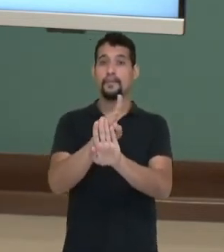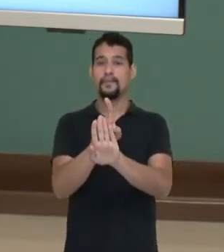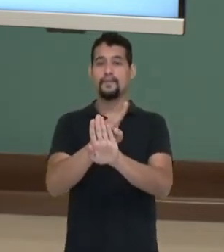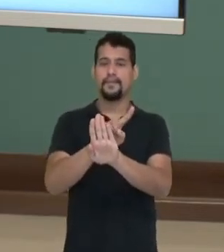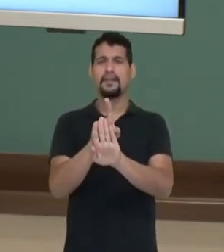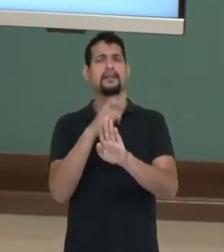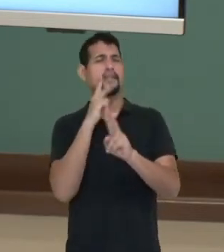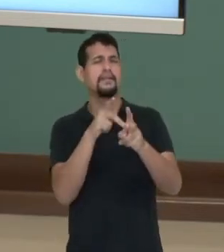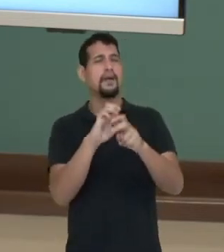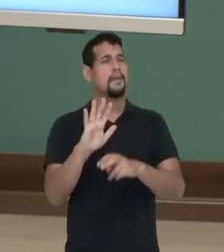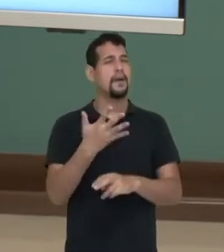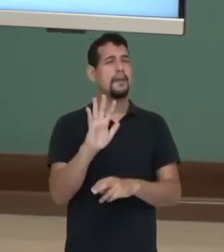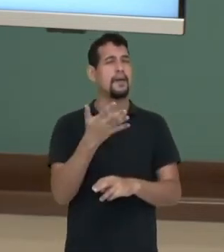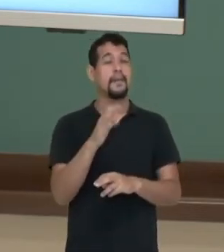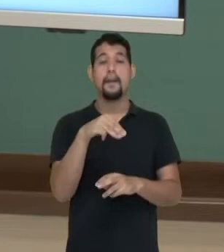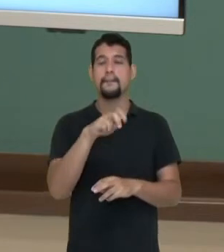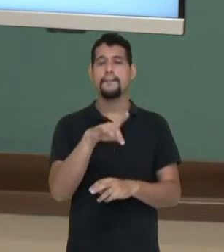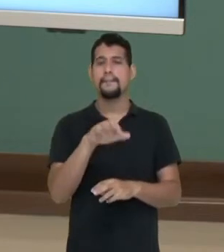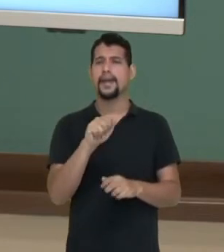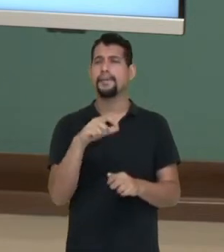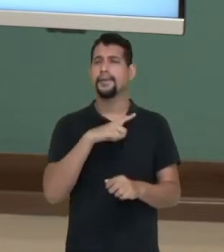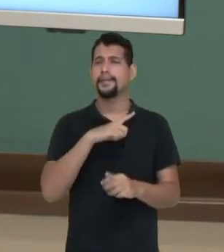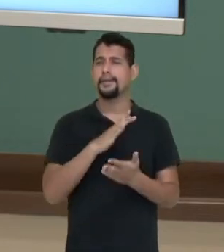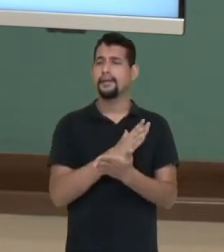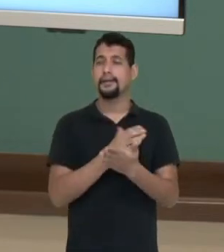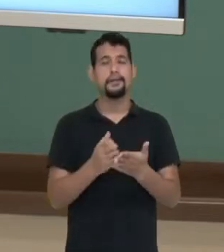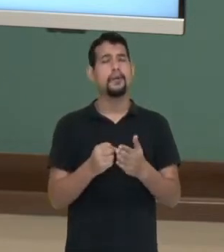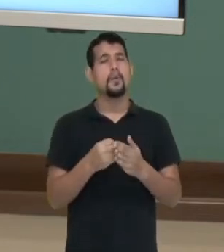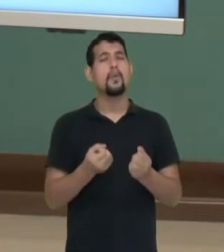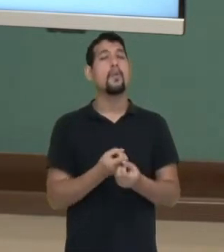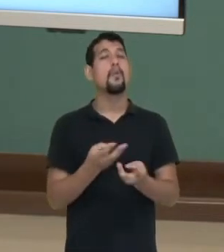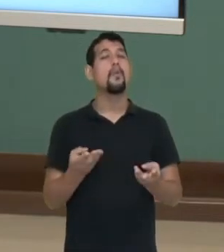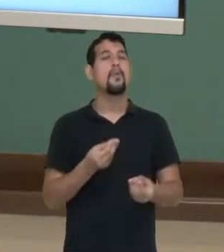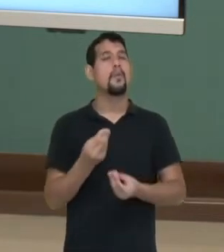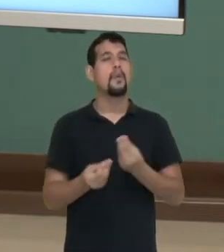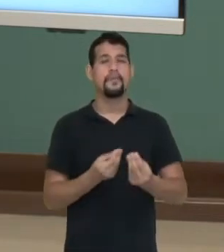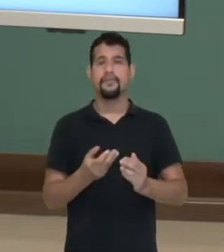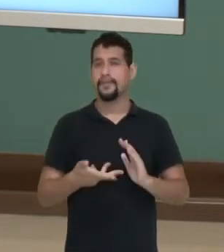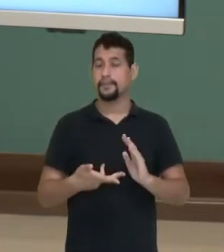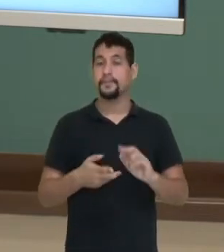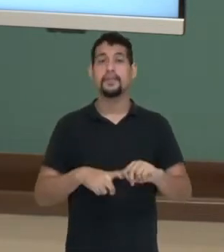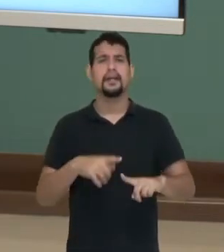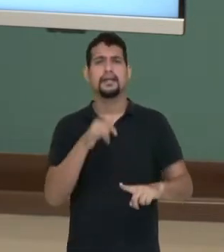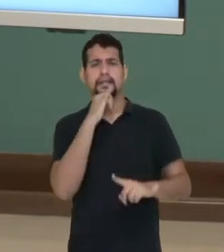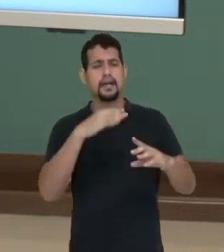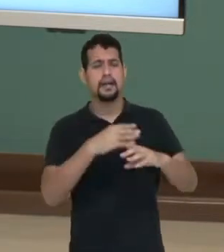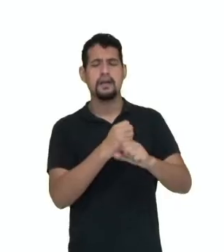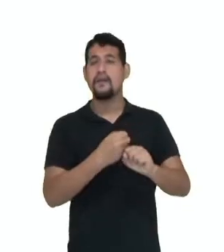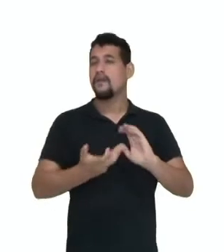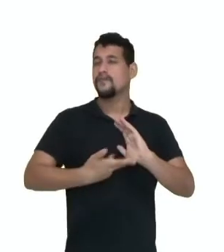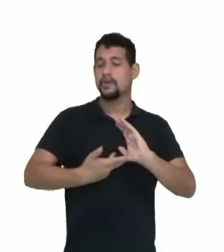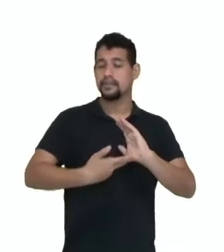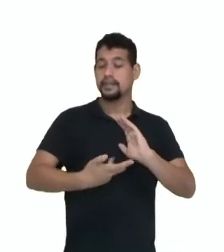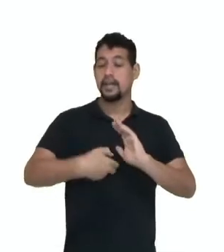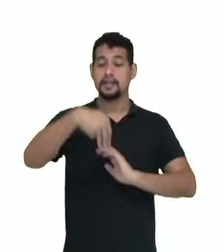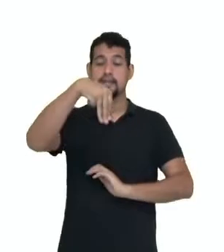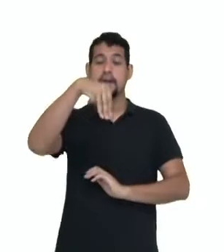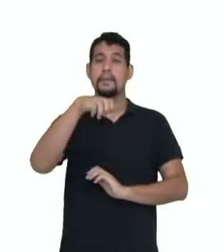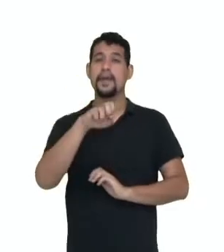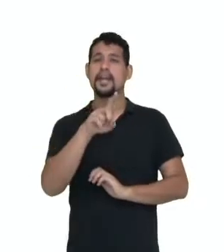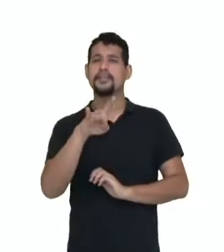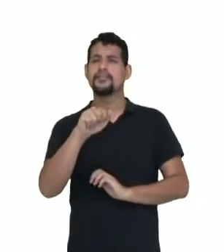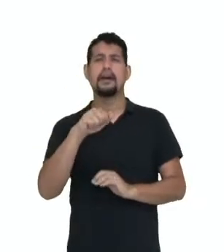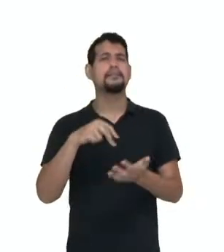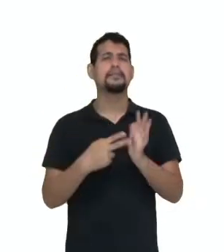para ter essa média desse deslocamento desse corpo, ok? Então, para calcular a velocidade média de um corpo, nós temos